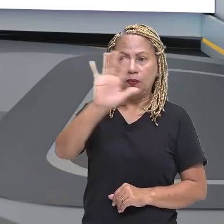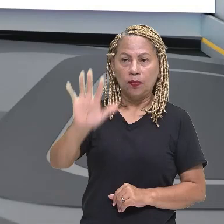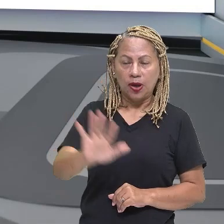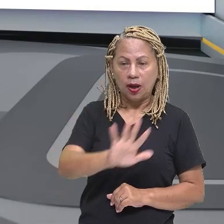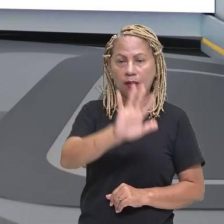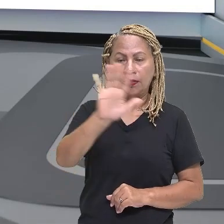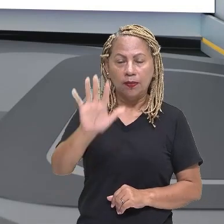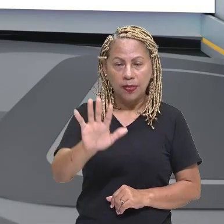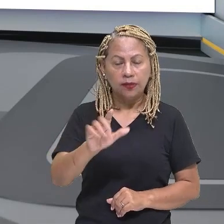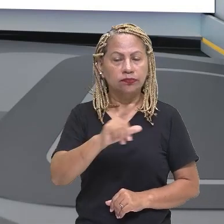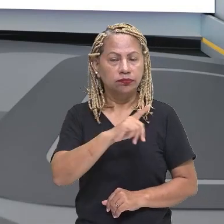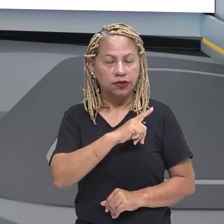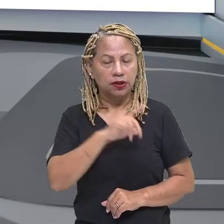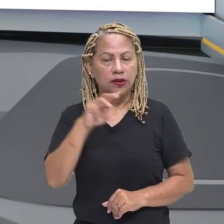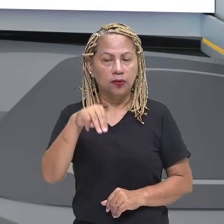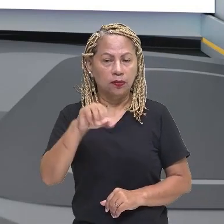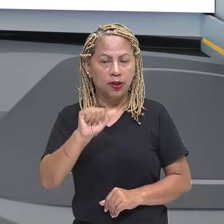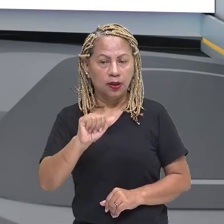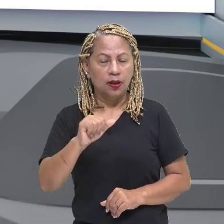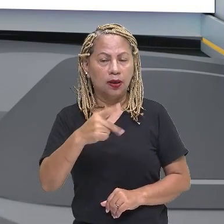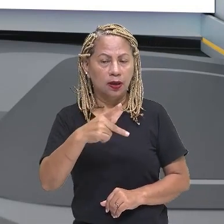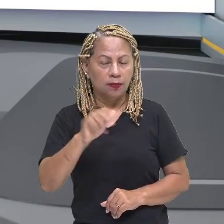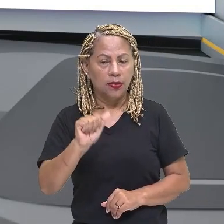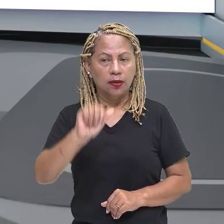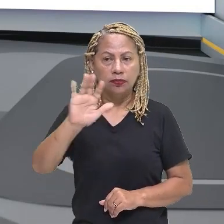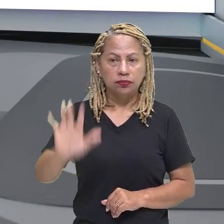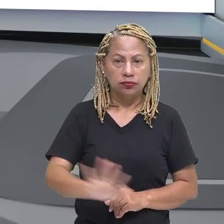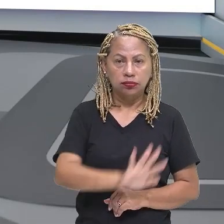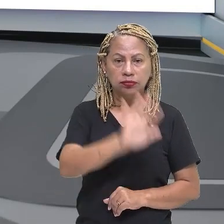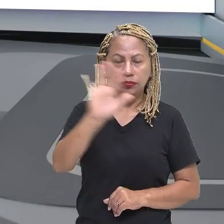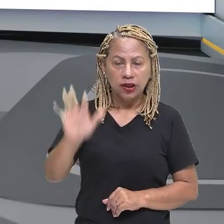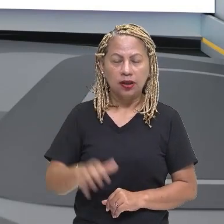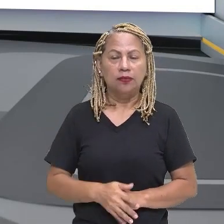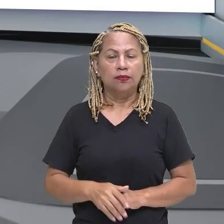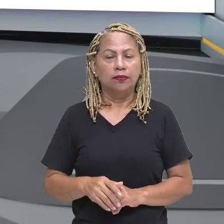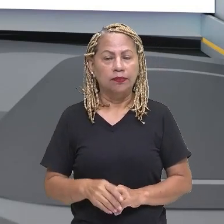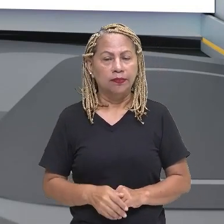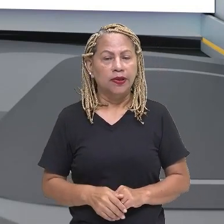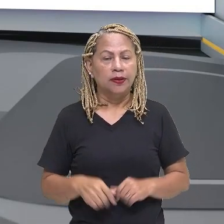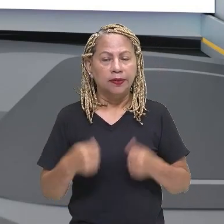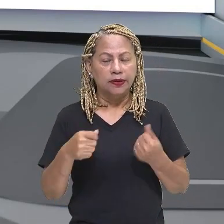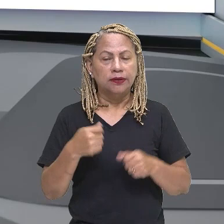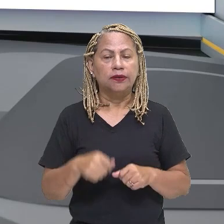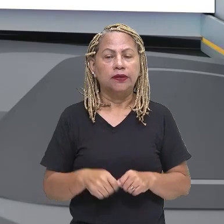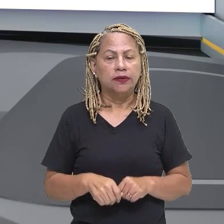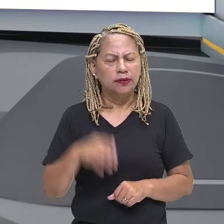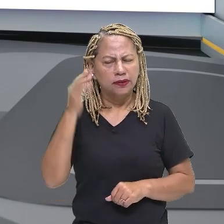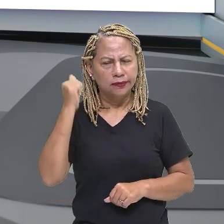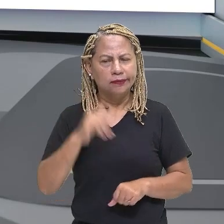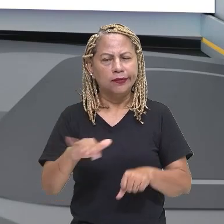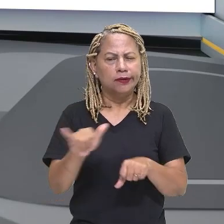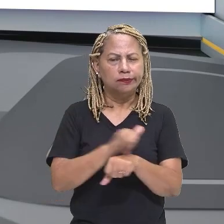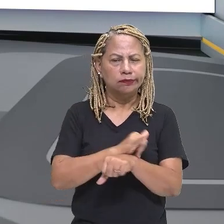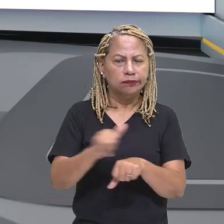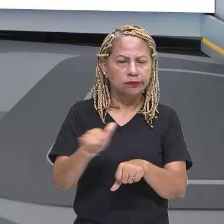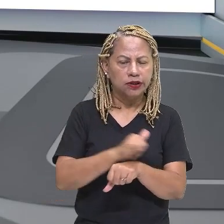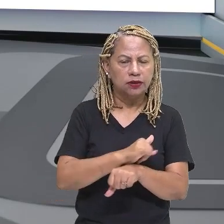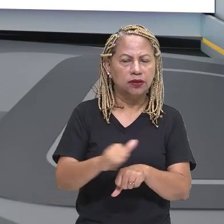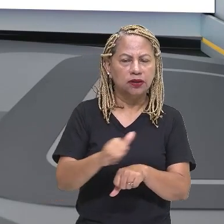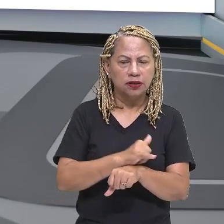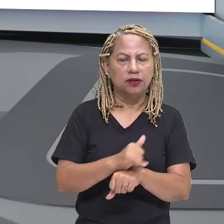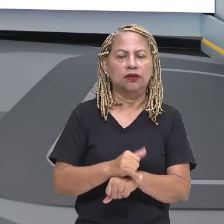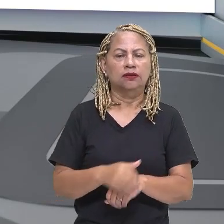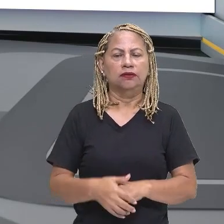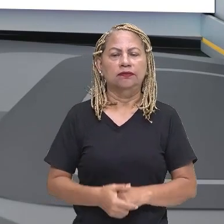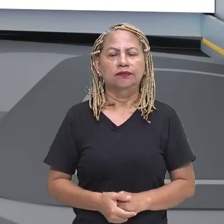e são derivados de jogos Real-Time Strategy, ou que a gente vai ver daqui a pouco também esse tipo de jogo,